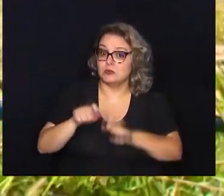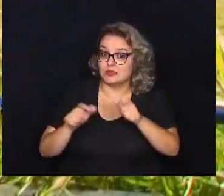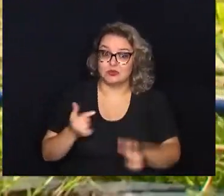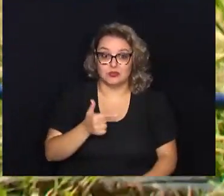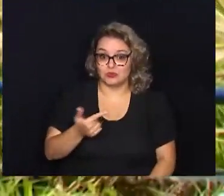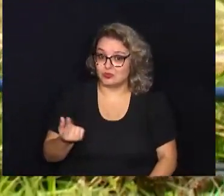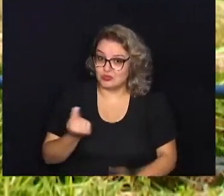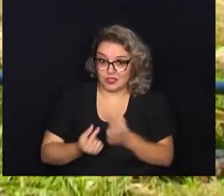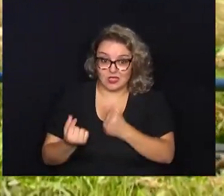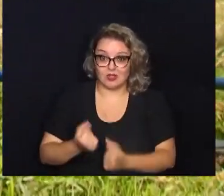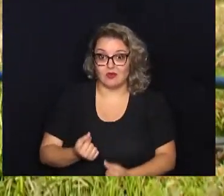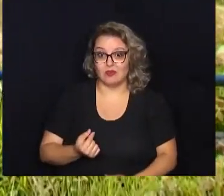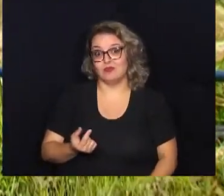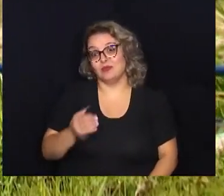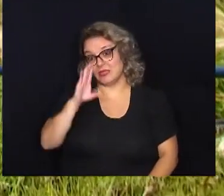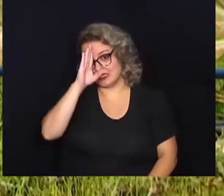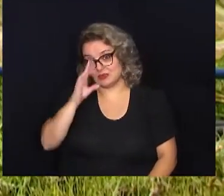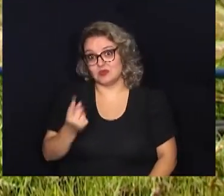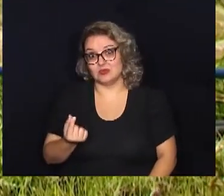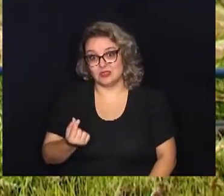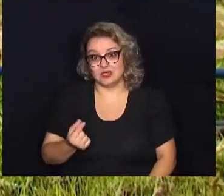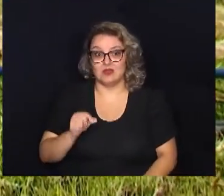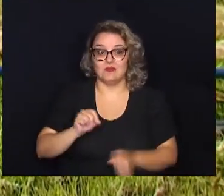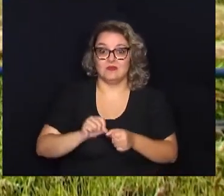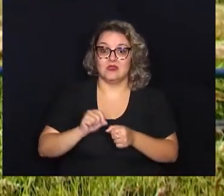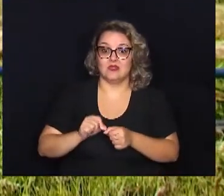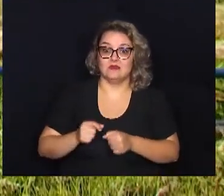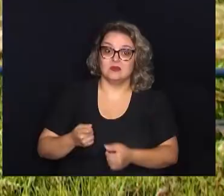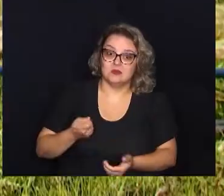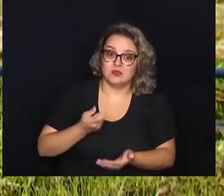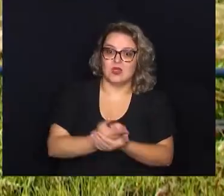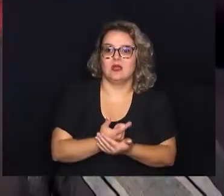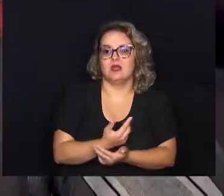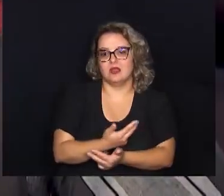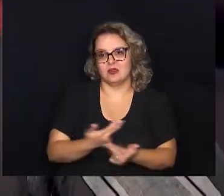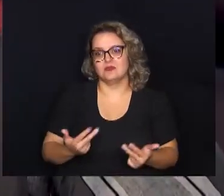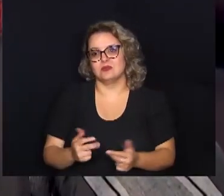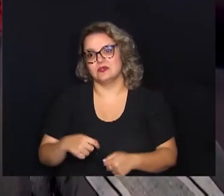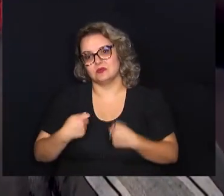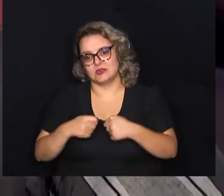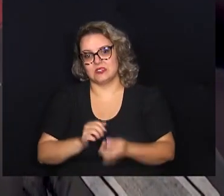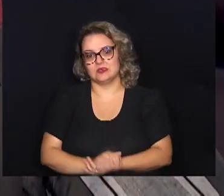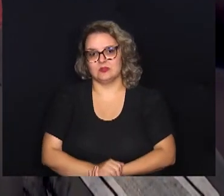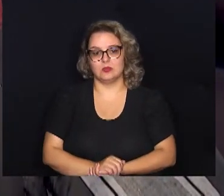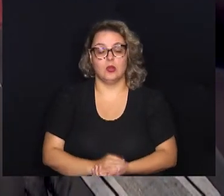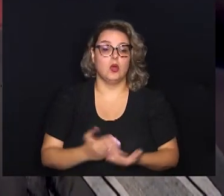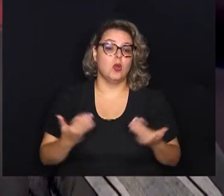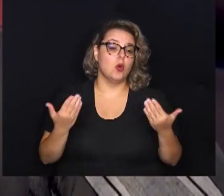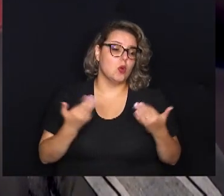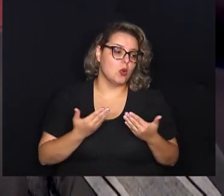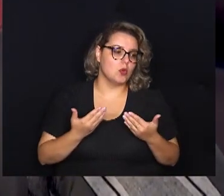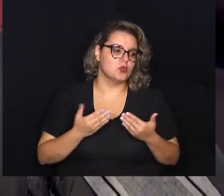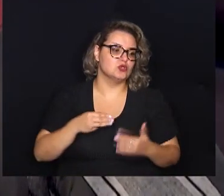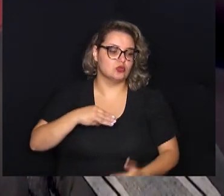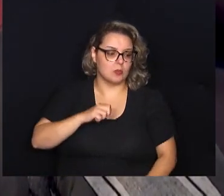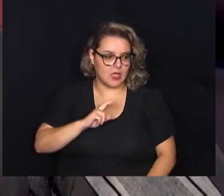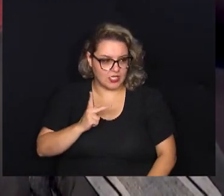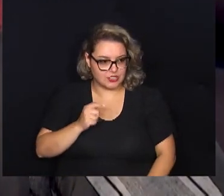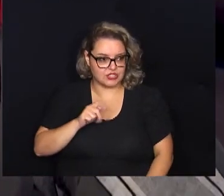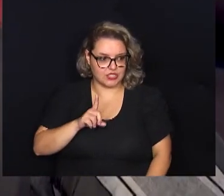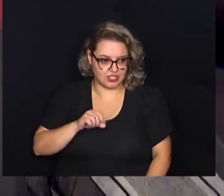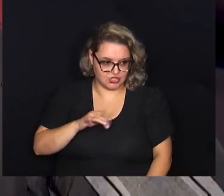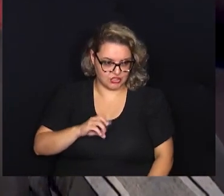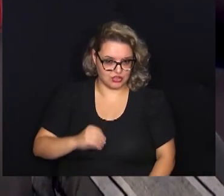principalmente financeiro, fazer o aporte de acontecer as coisas que se precisa, né? Hoje o Machadinho sobrevive